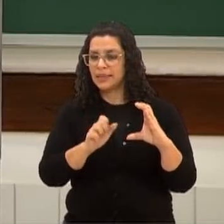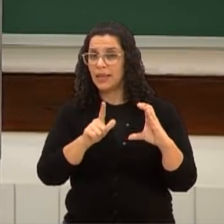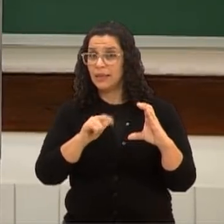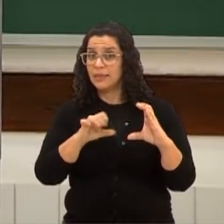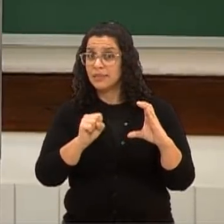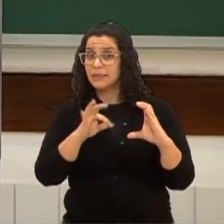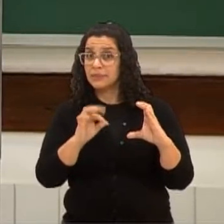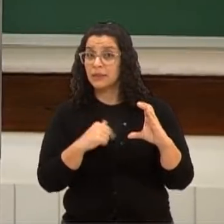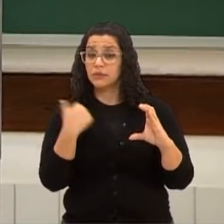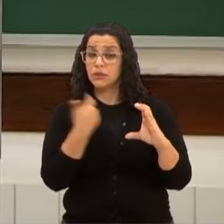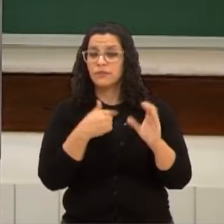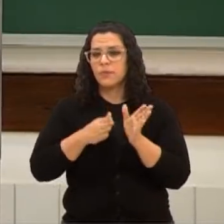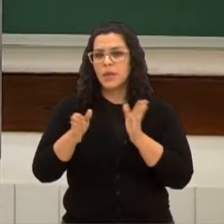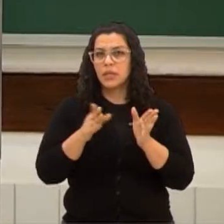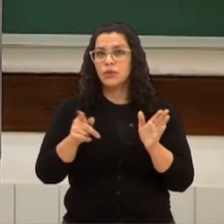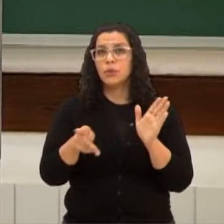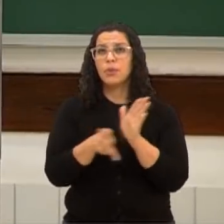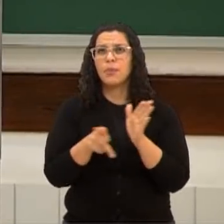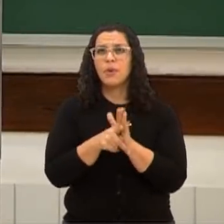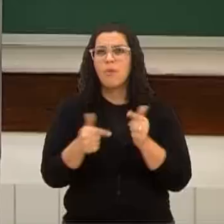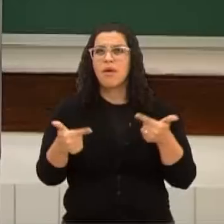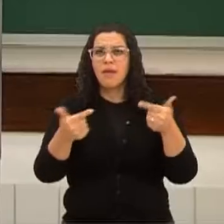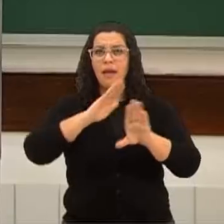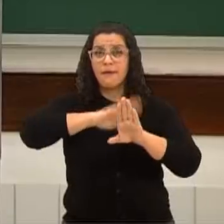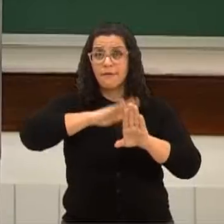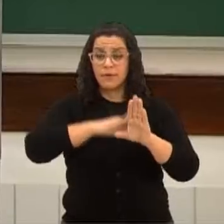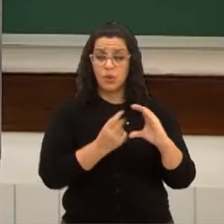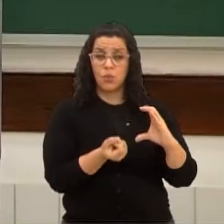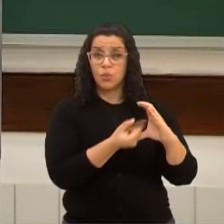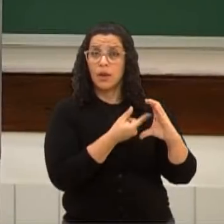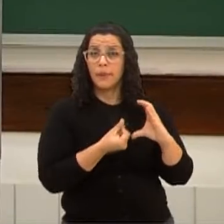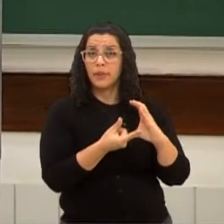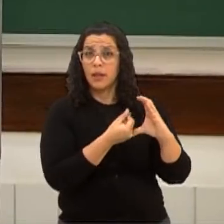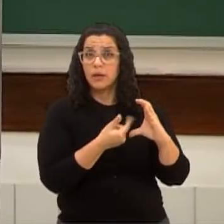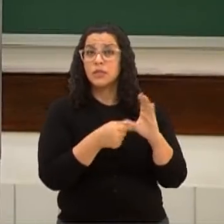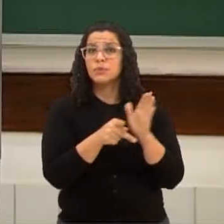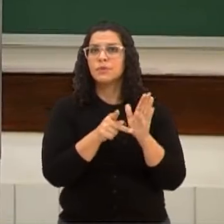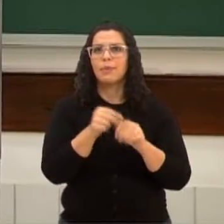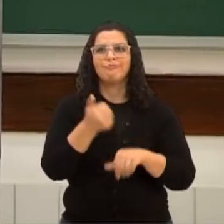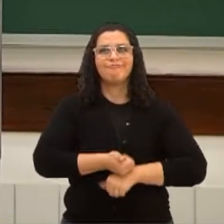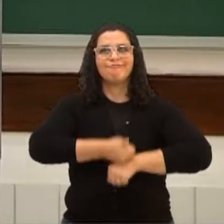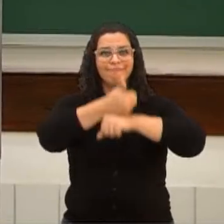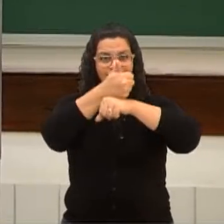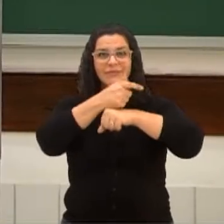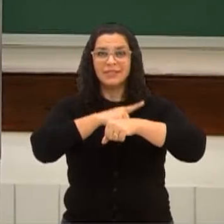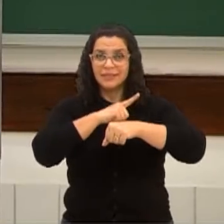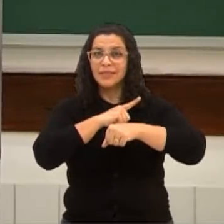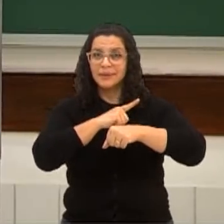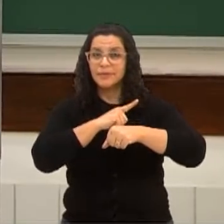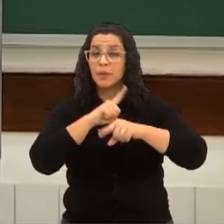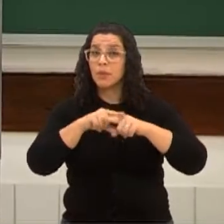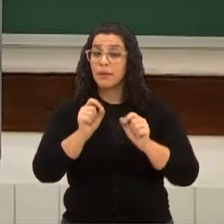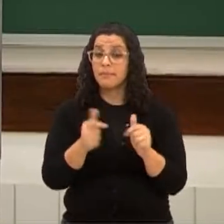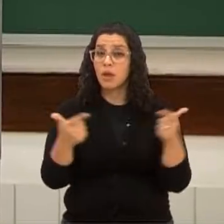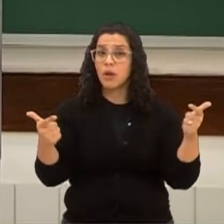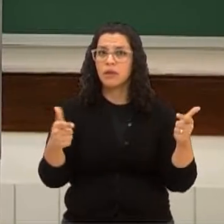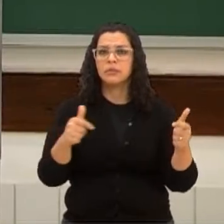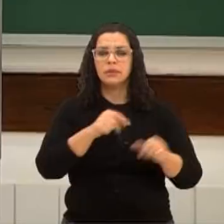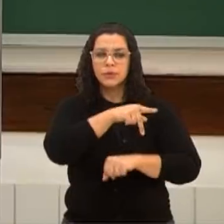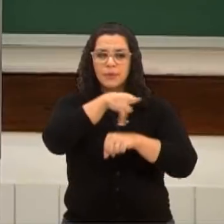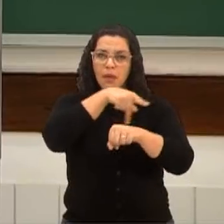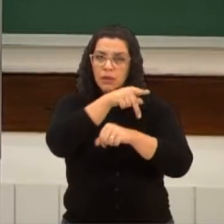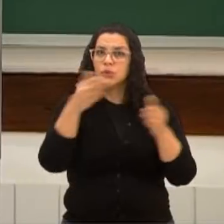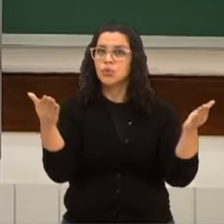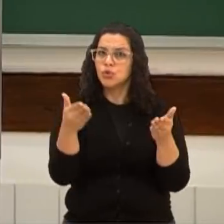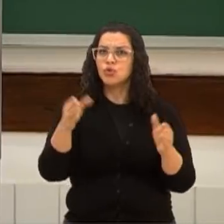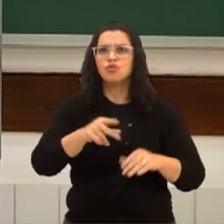o final desse período da Guerra Fria é que o capitalismo se prevaleceu. Então, a maior parte dos